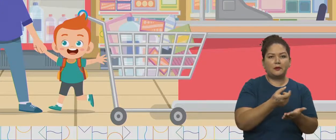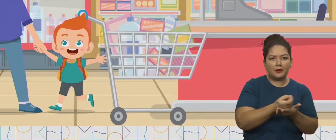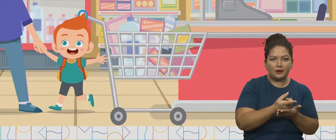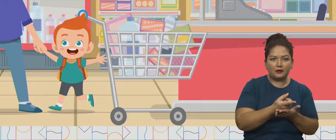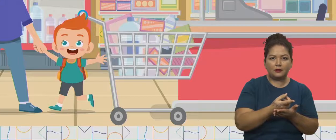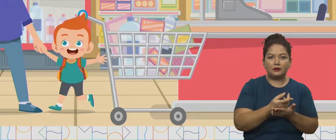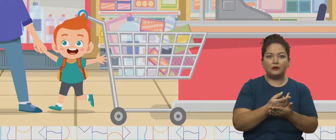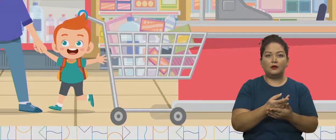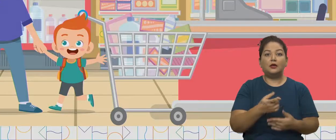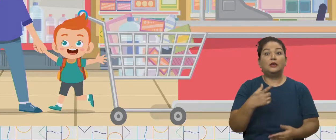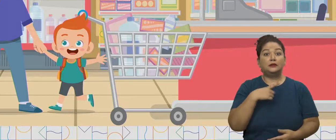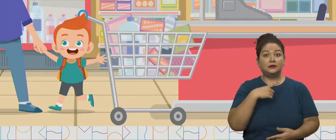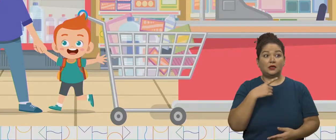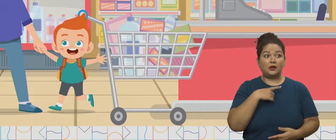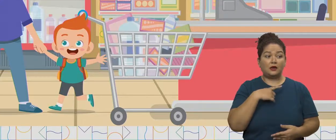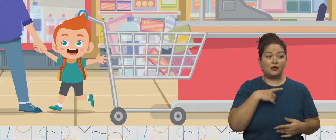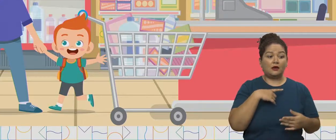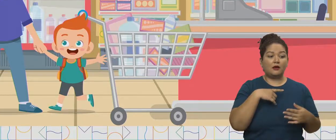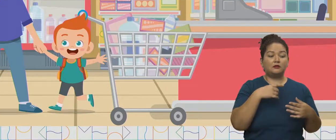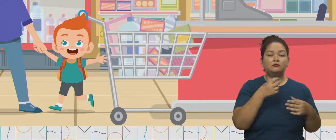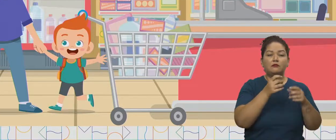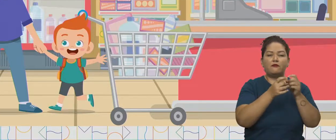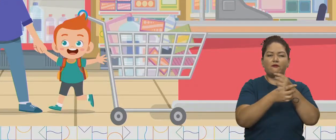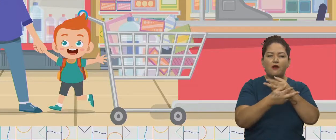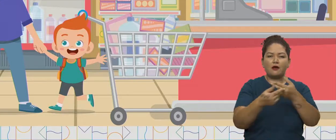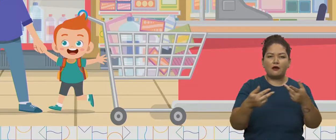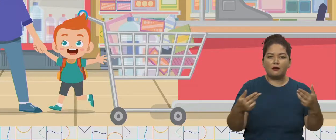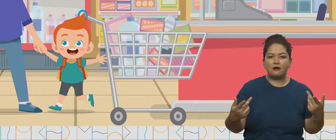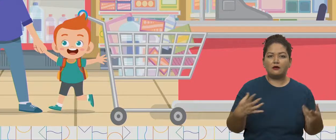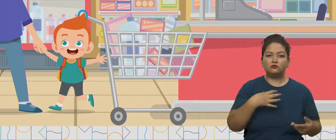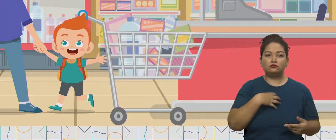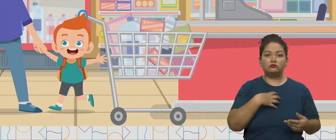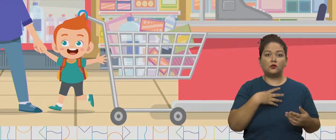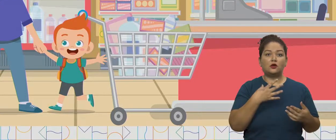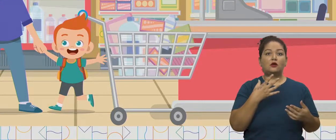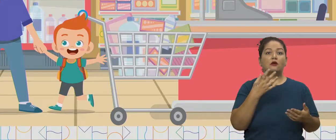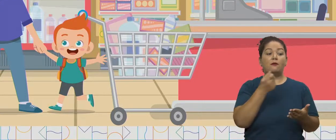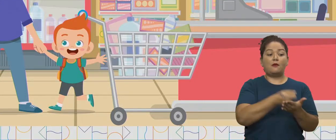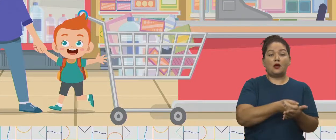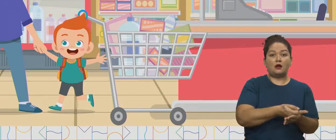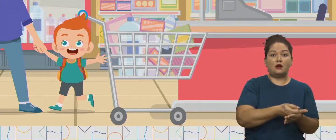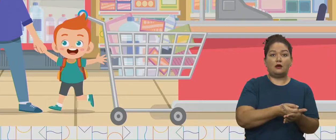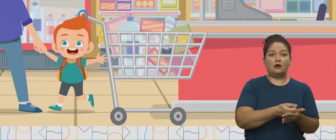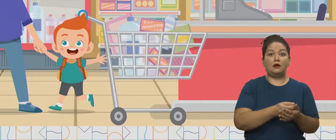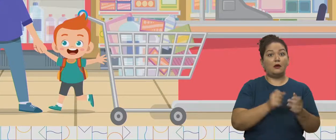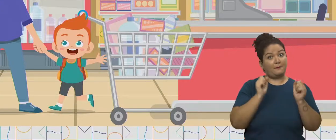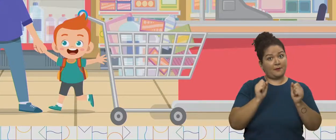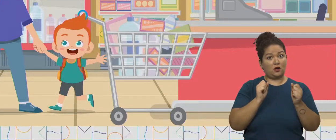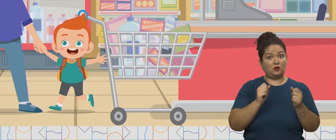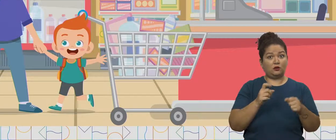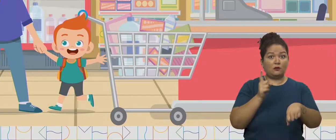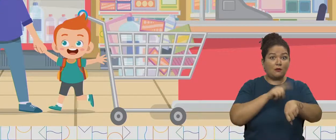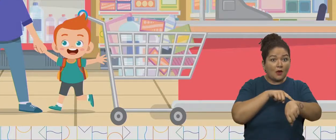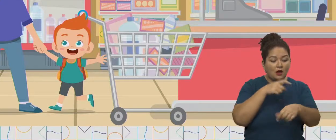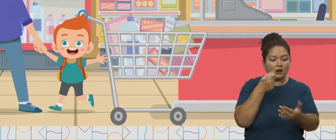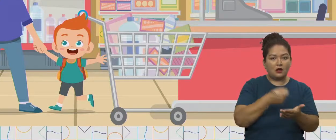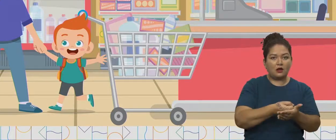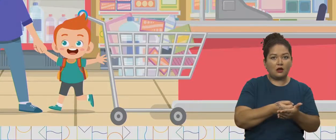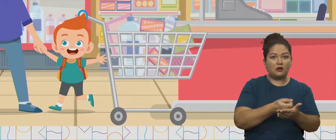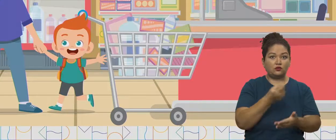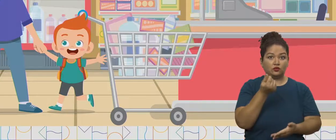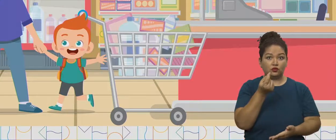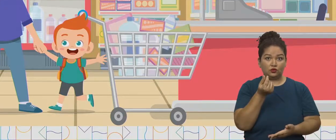queria muito. Eles têm diversas opções para pagamento, como por exemplo à vista, ou seja, no dinheiro